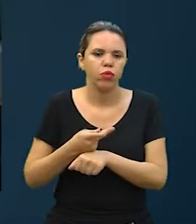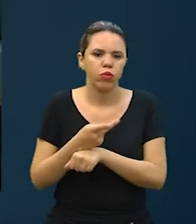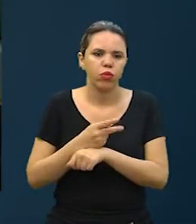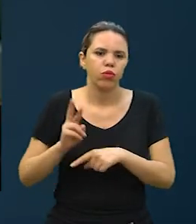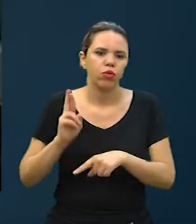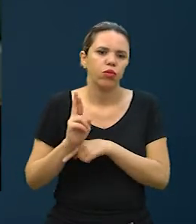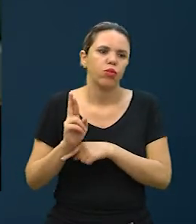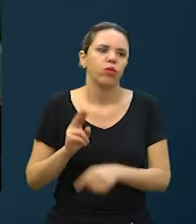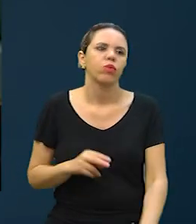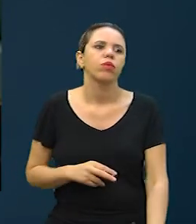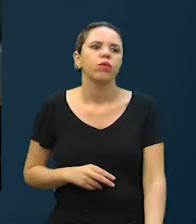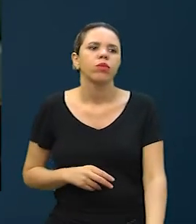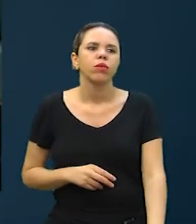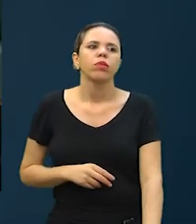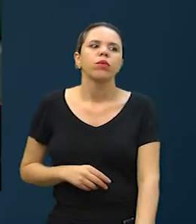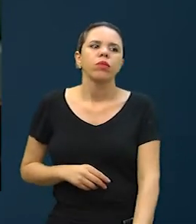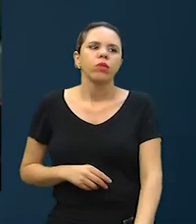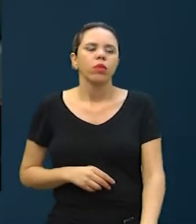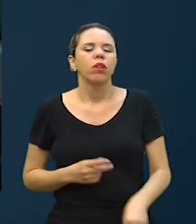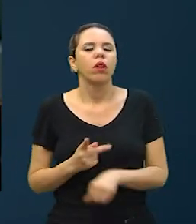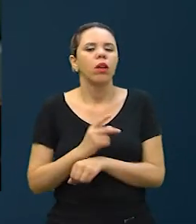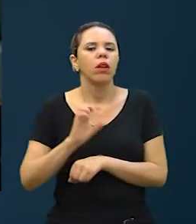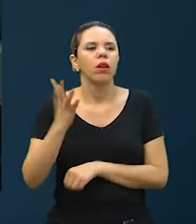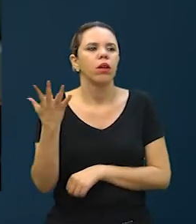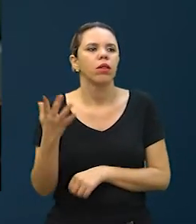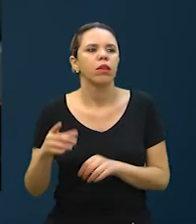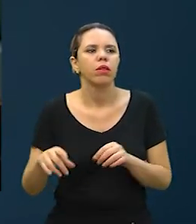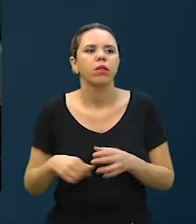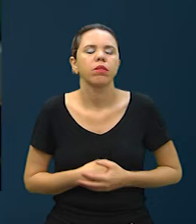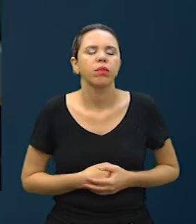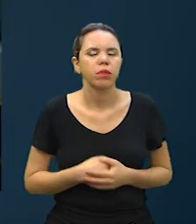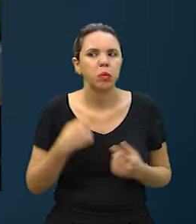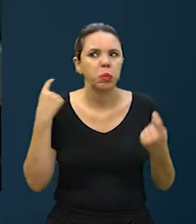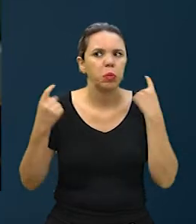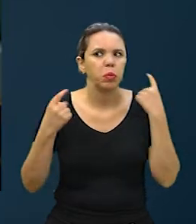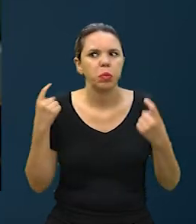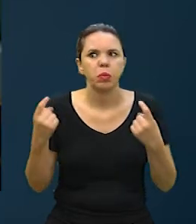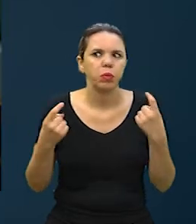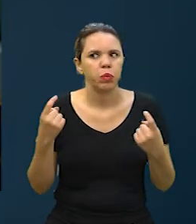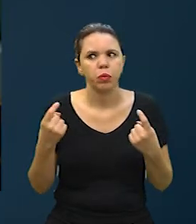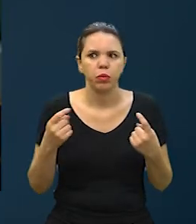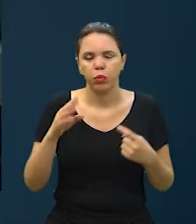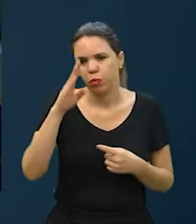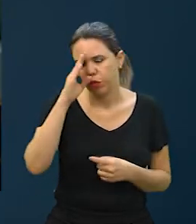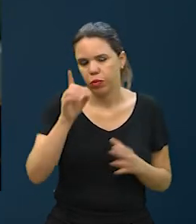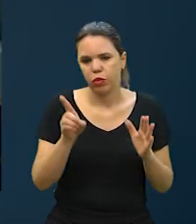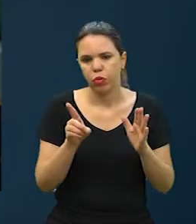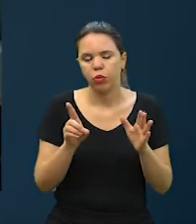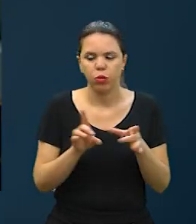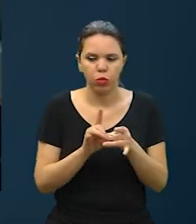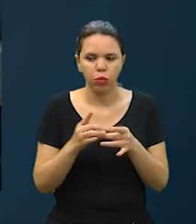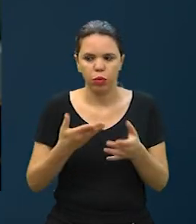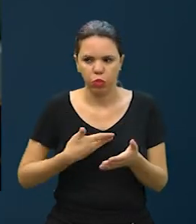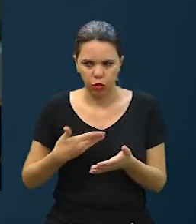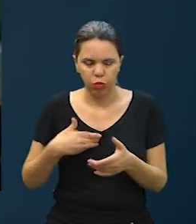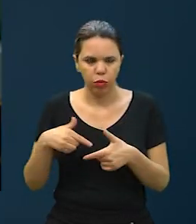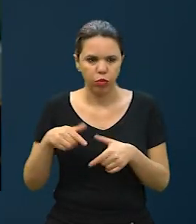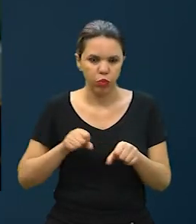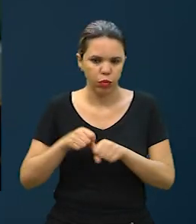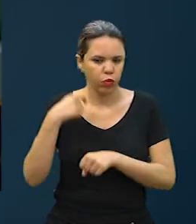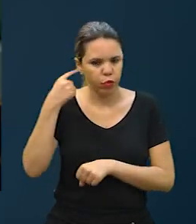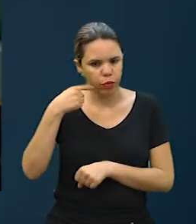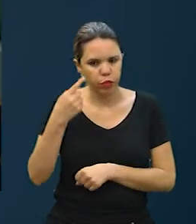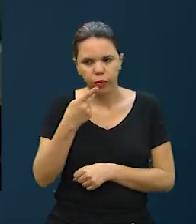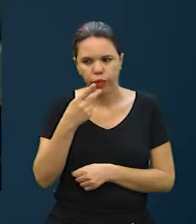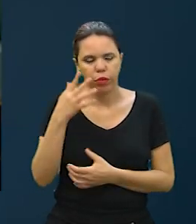a gente para ser representantes. E quando surgiu a lei e era uma preocupação, principalmente do meu sócio por ser